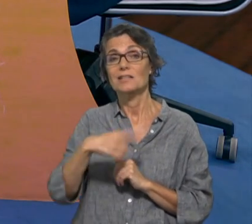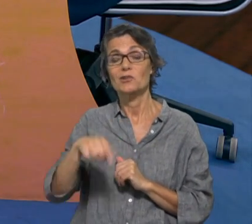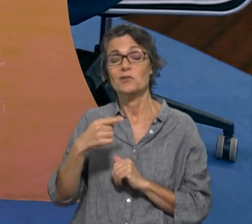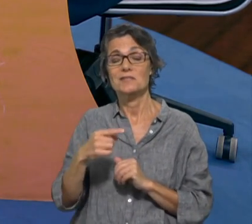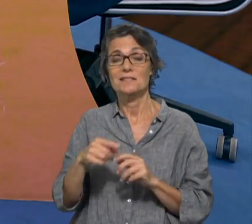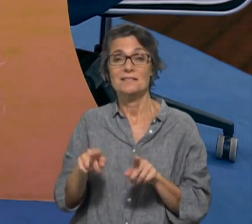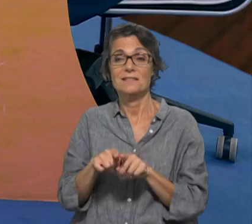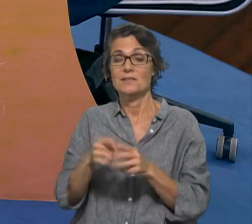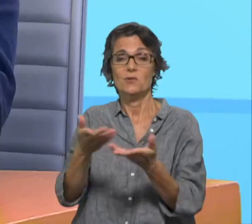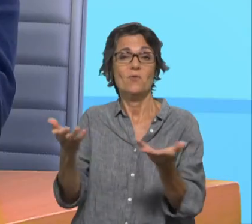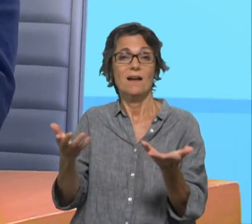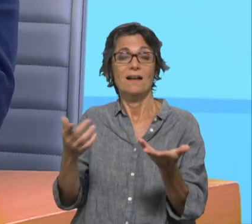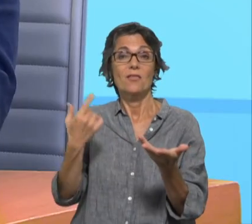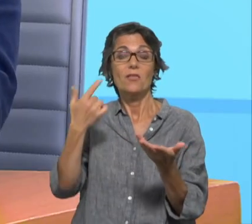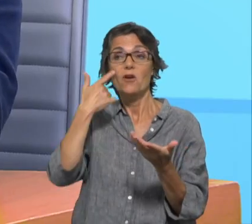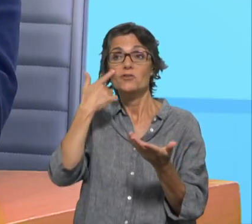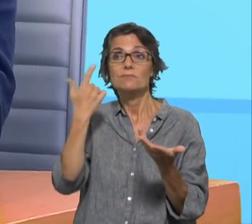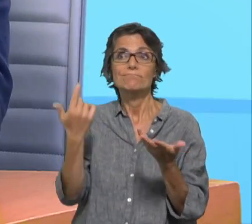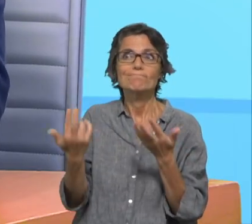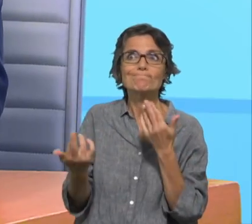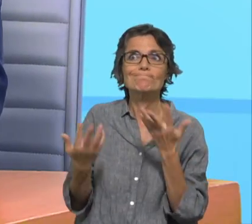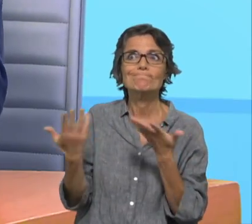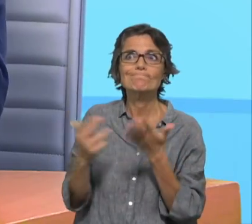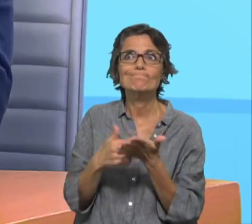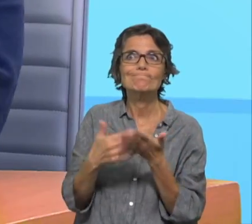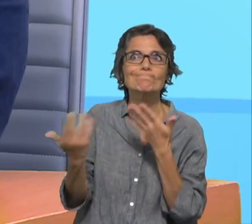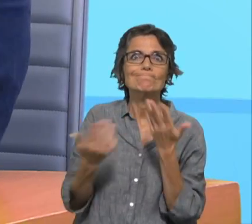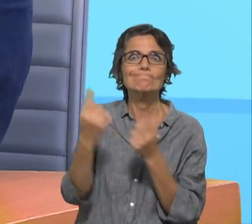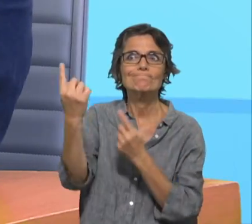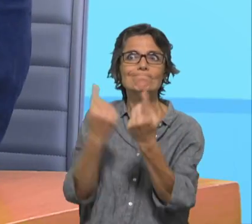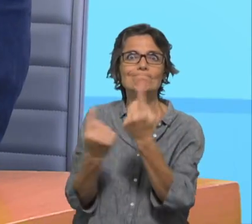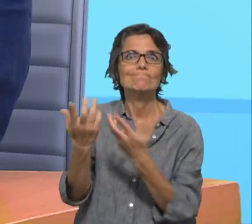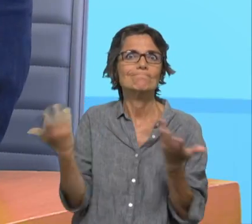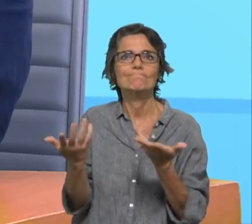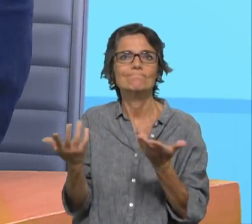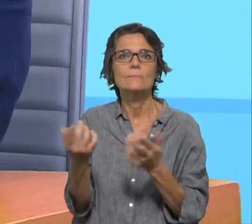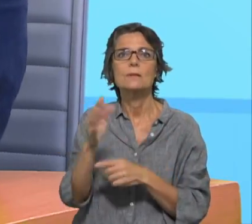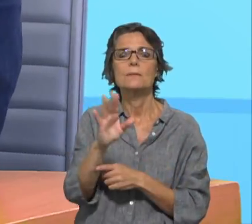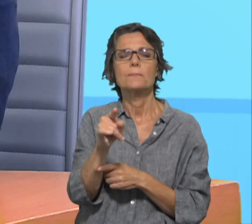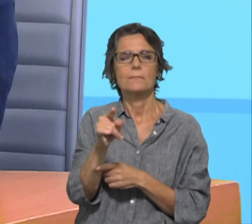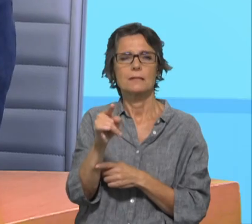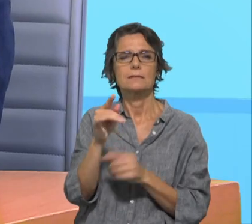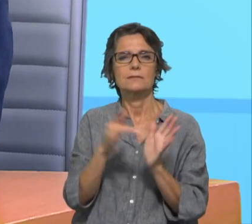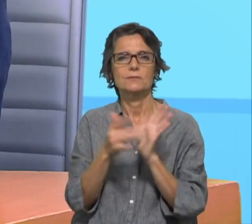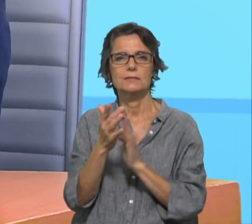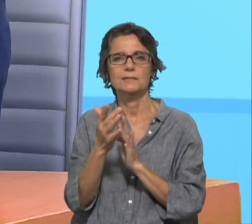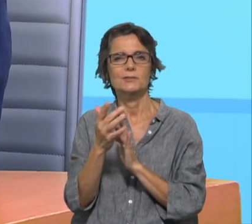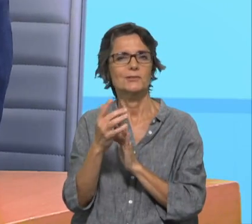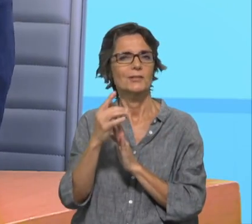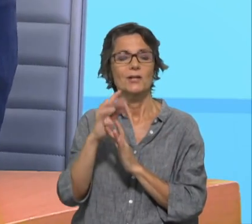Nós vivemos um advento permanente, estamos sempre em expectativa, à espera. Mas o Senhor age sempre prodigiosamente na nossa